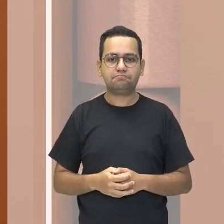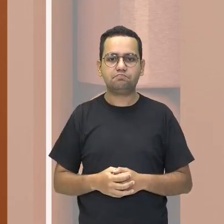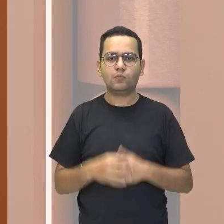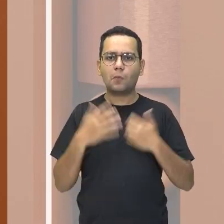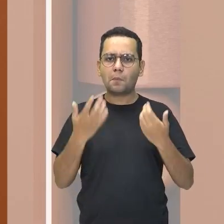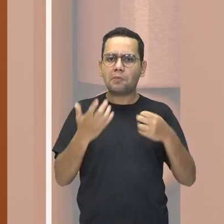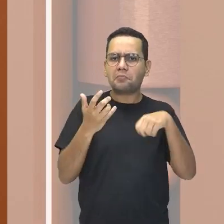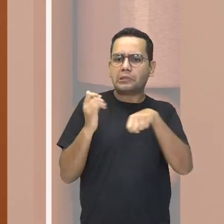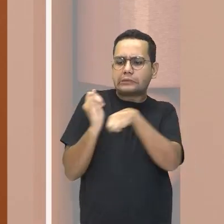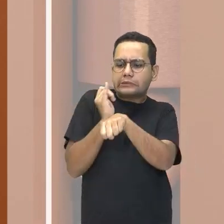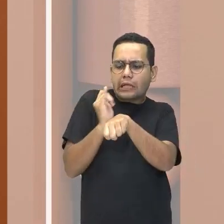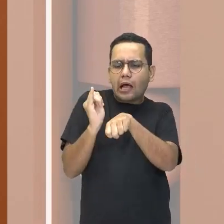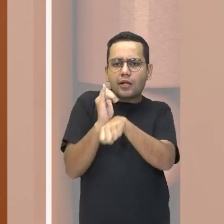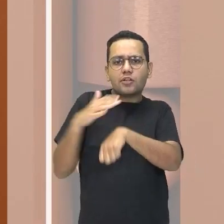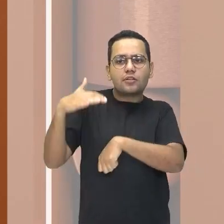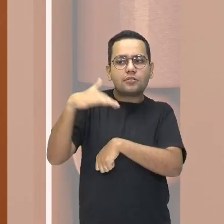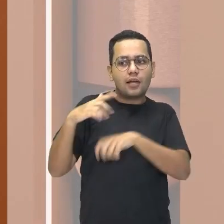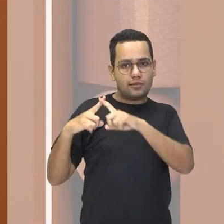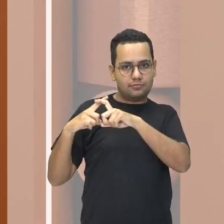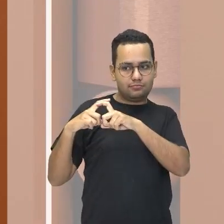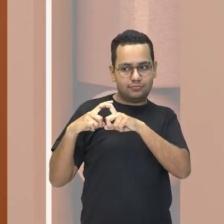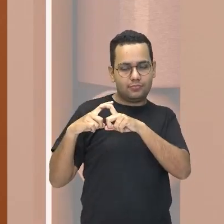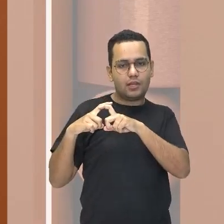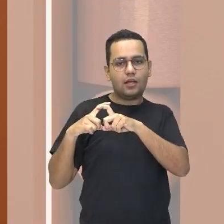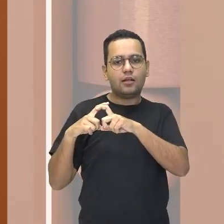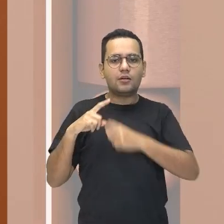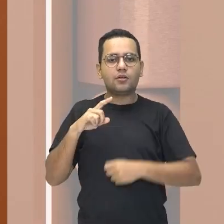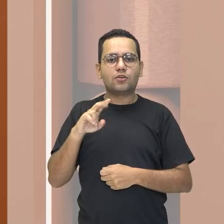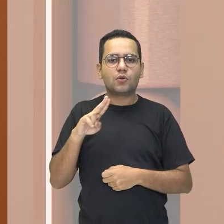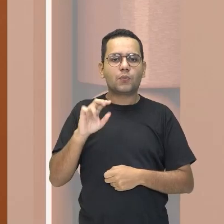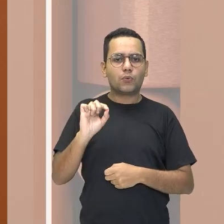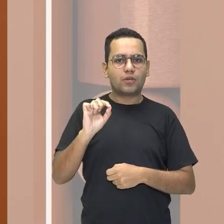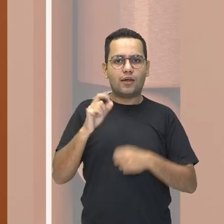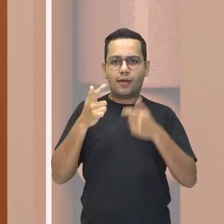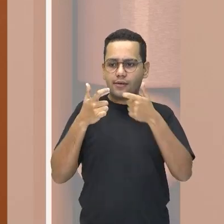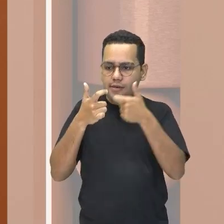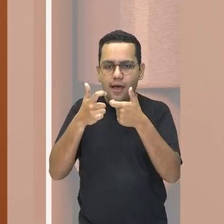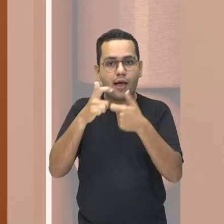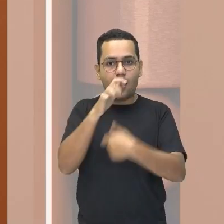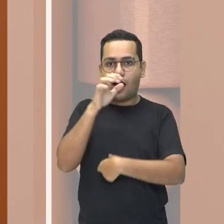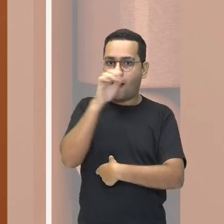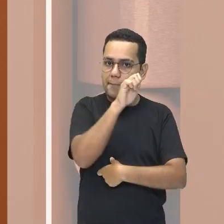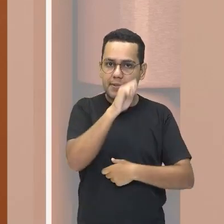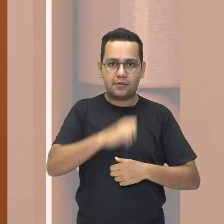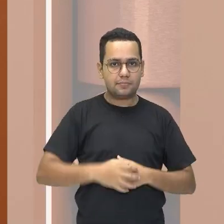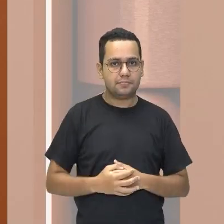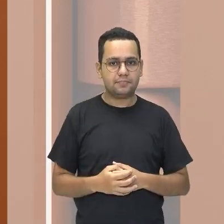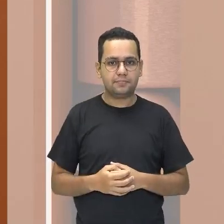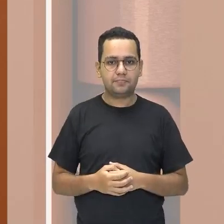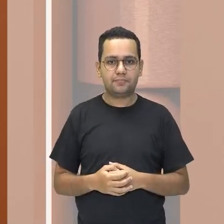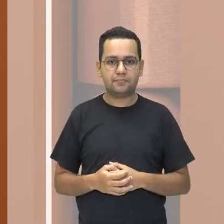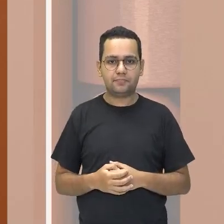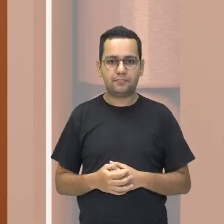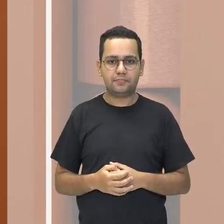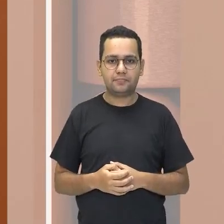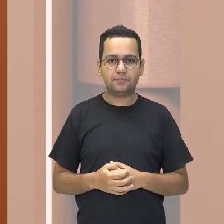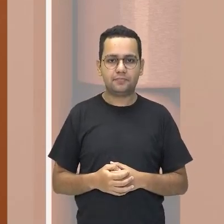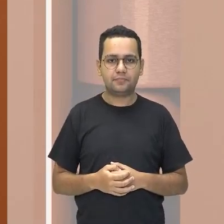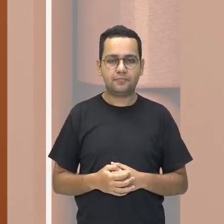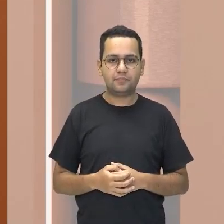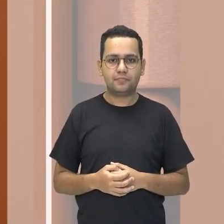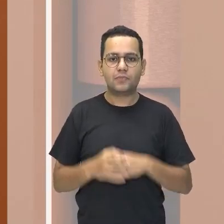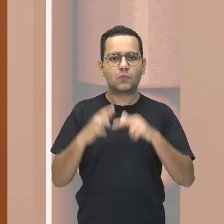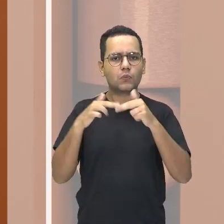dos nazistas era a Blitzkrieg, ou Guerra Relâmpago, que era nada mais nada menos do que uma inovação de